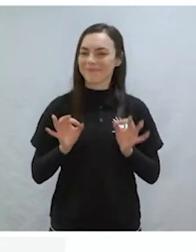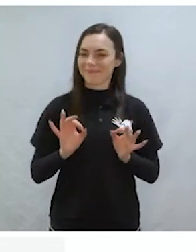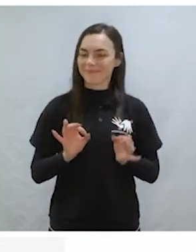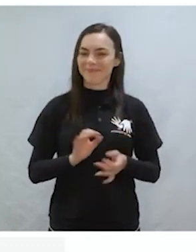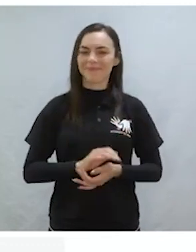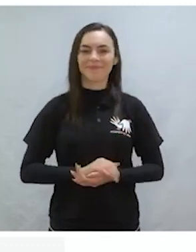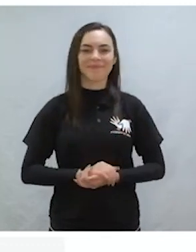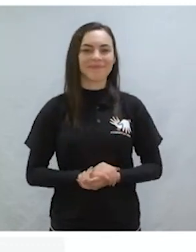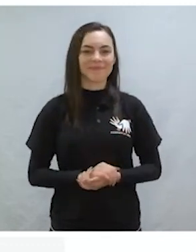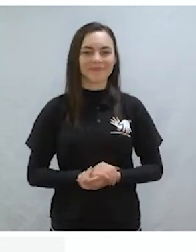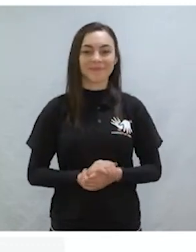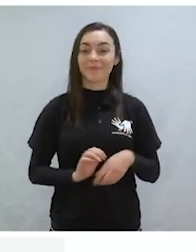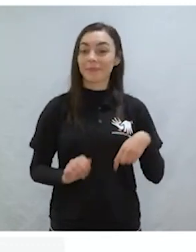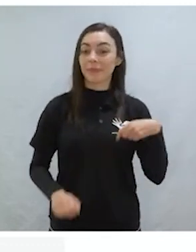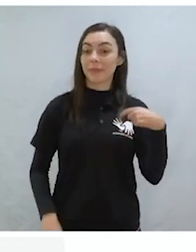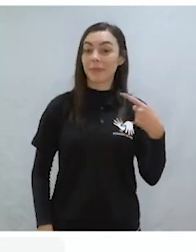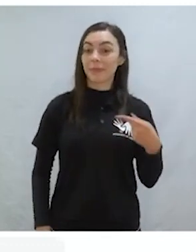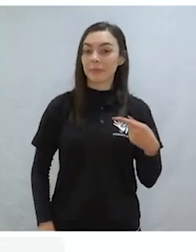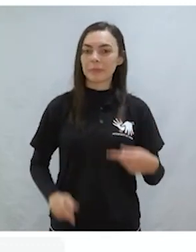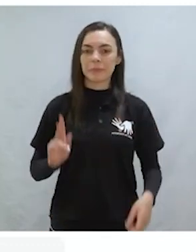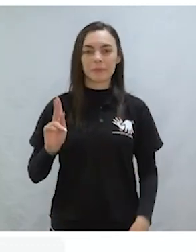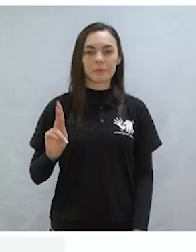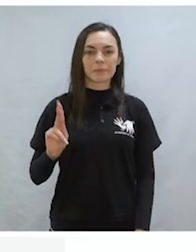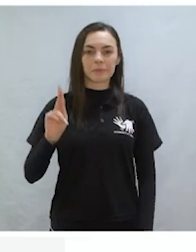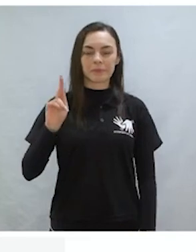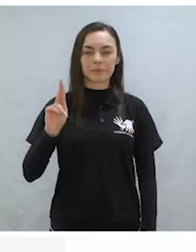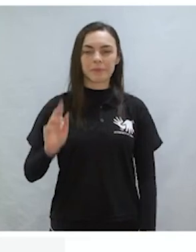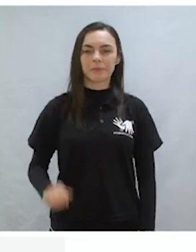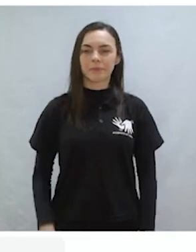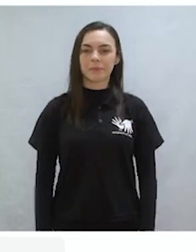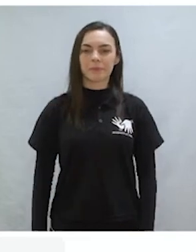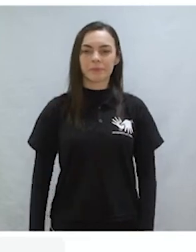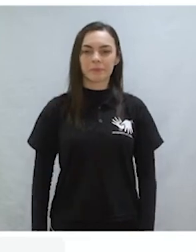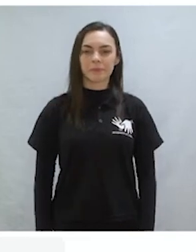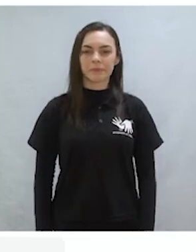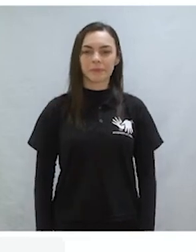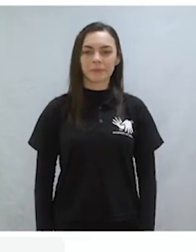jacaré. Muito bem. Depois vem o K.